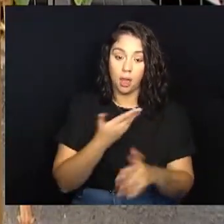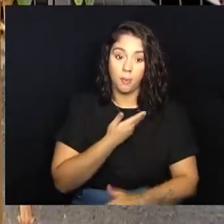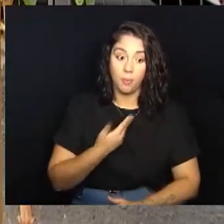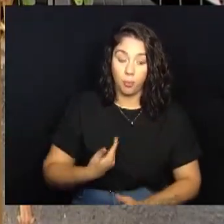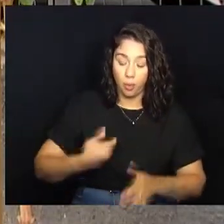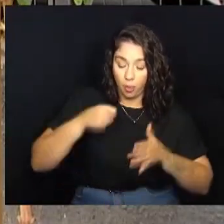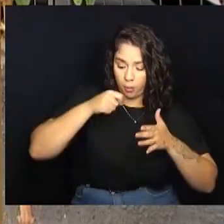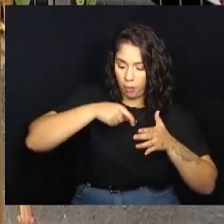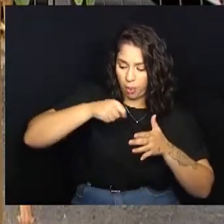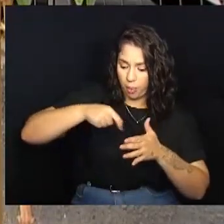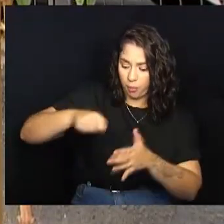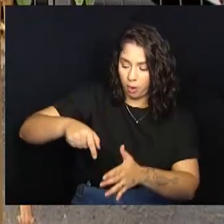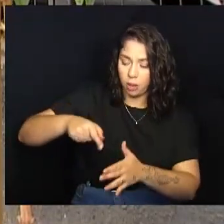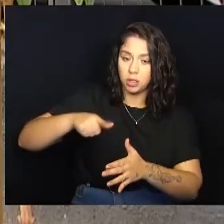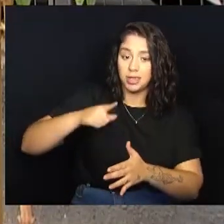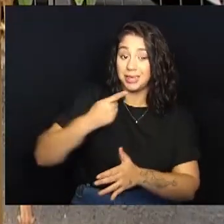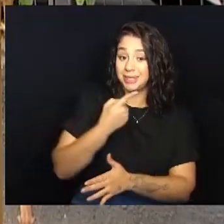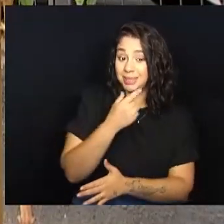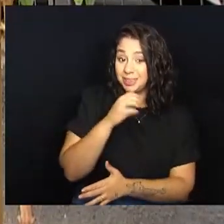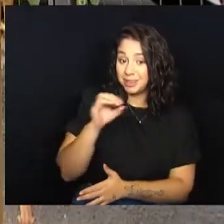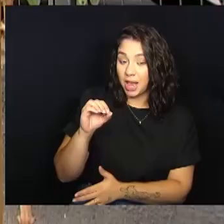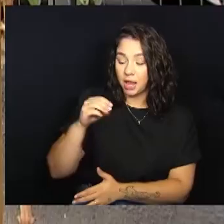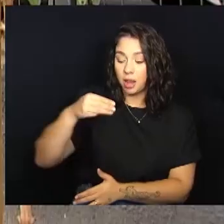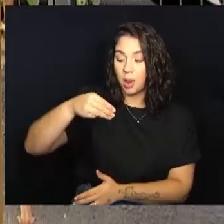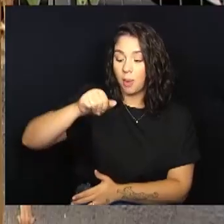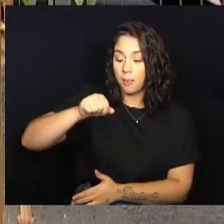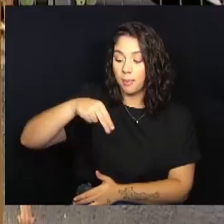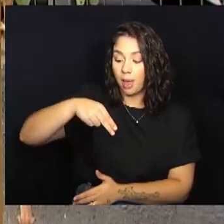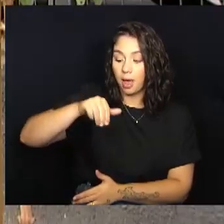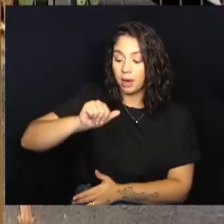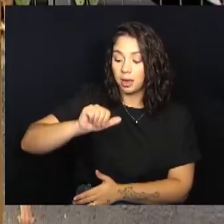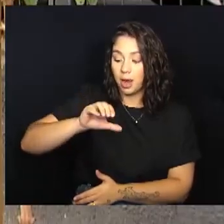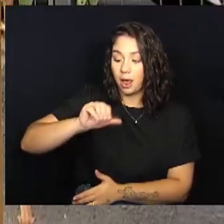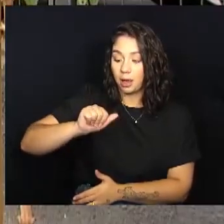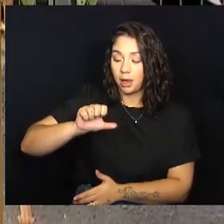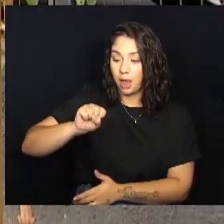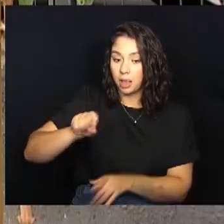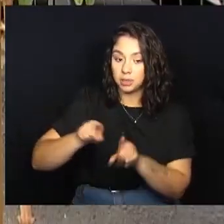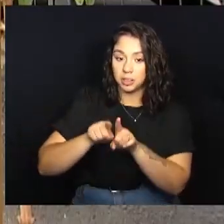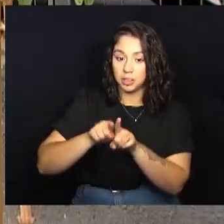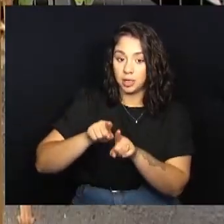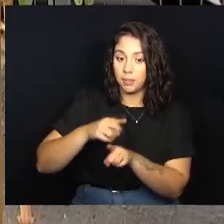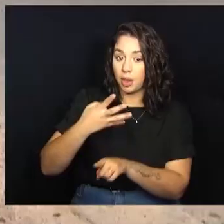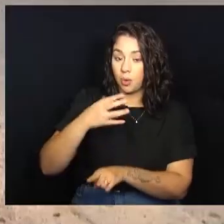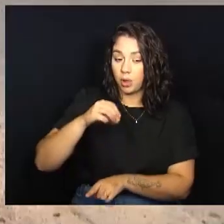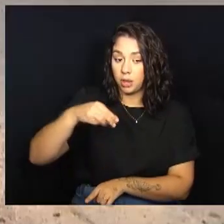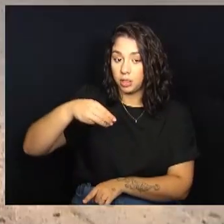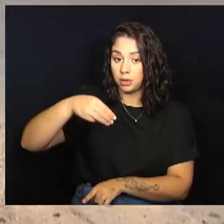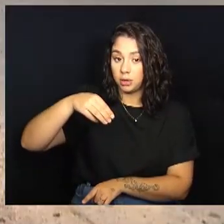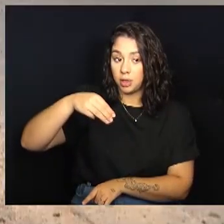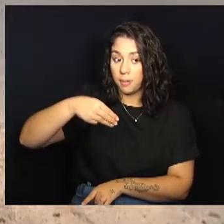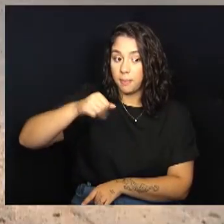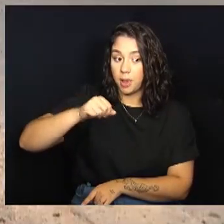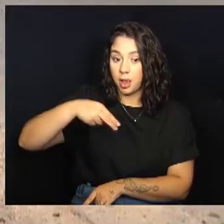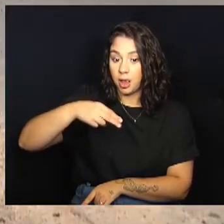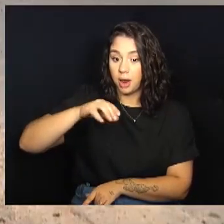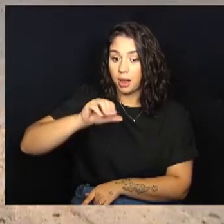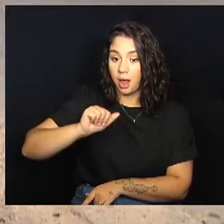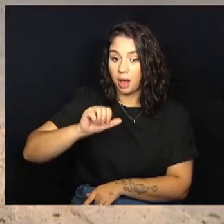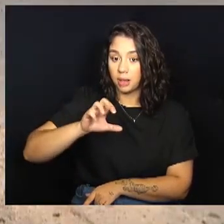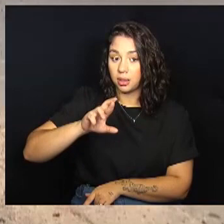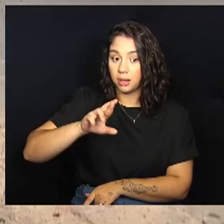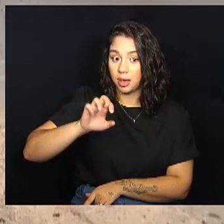plantadas 100 manacás e 40 quaresmeiras, espécies nativas da região. A Prefeitura de